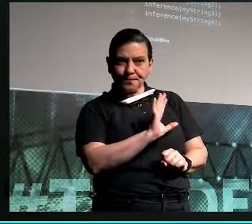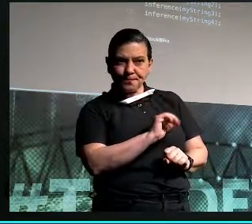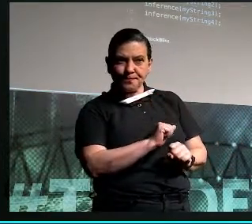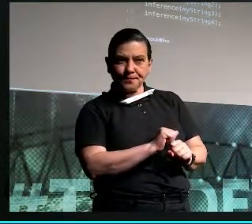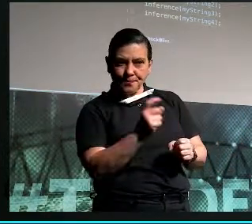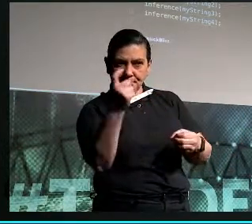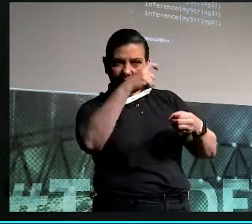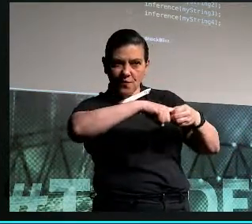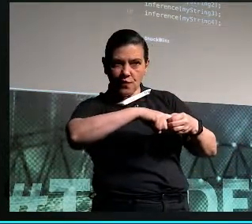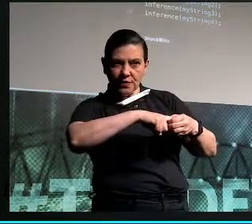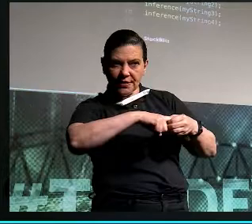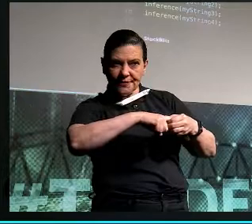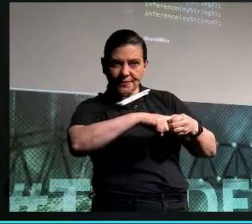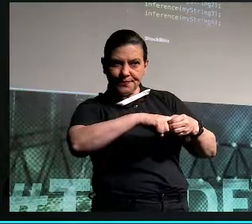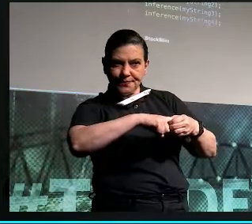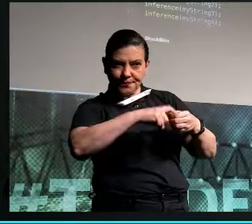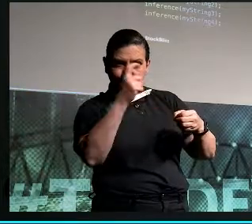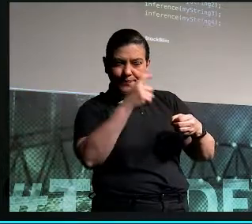Vamos voltar aqui para